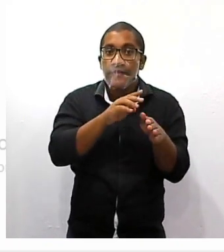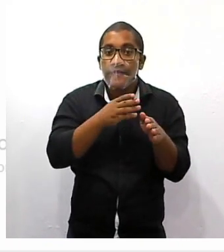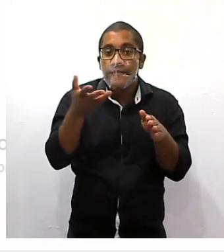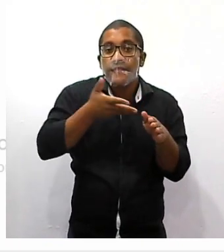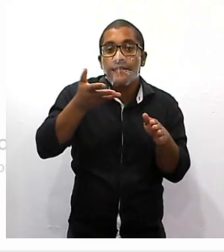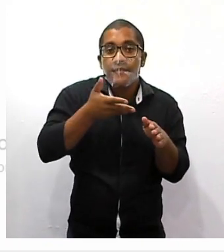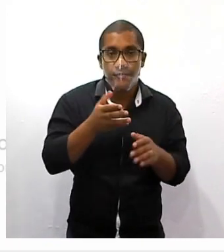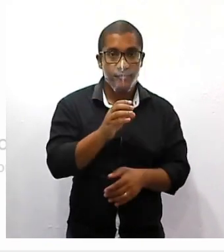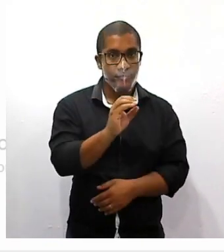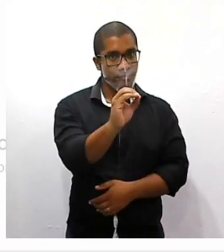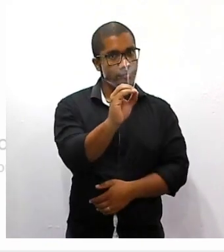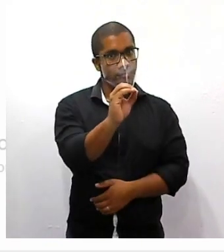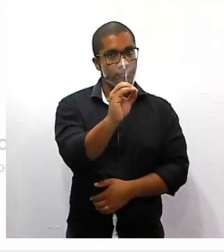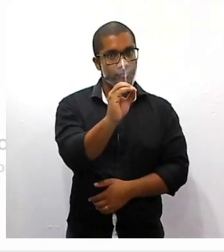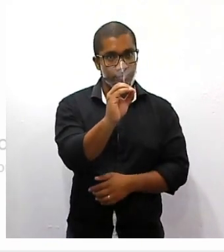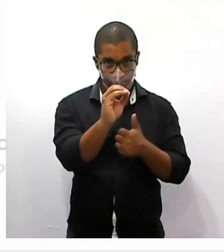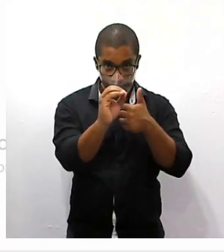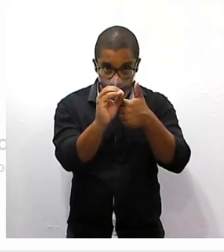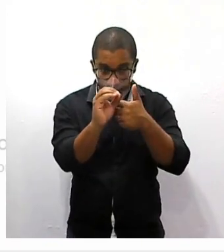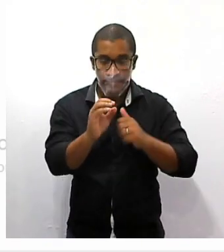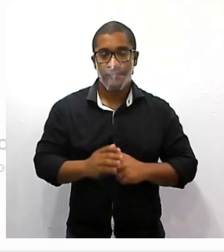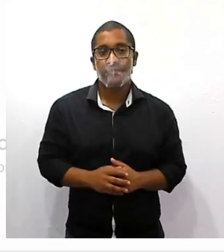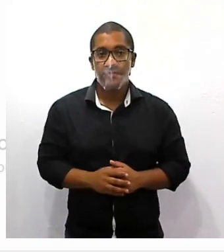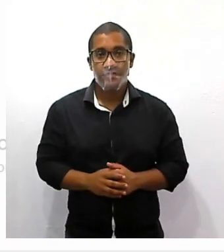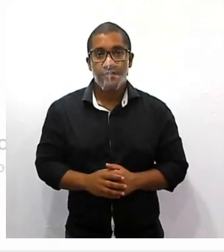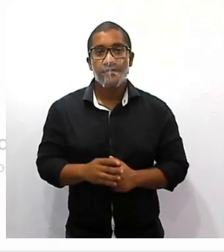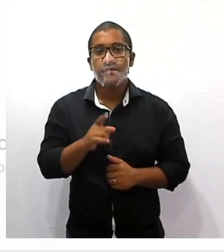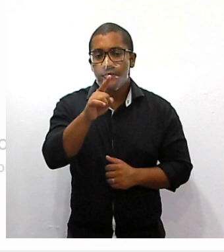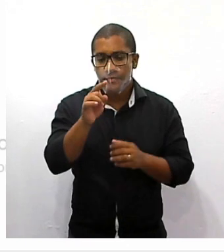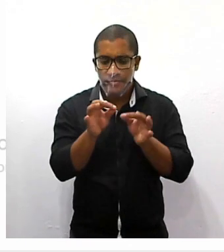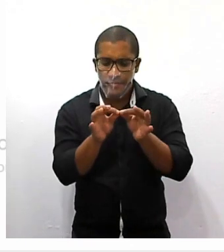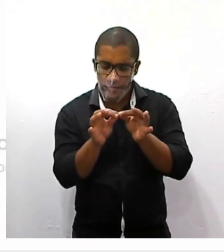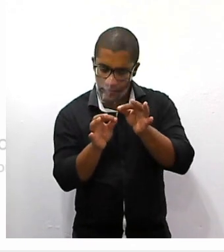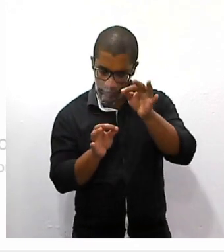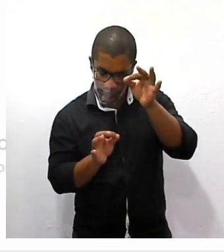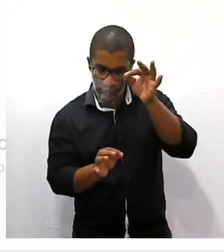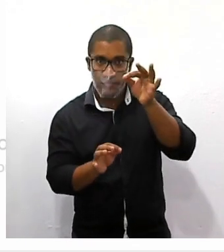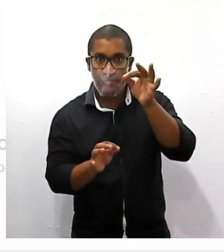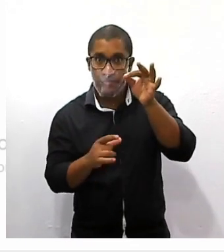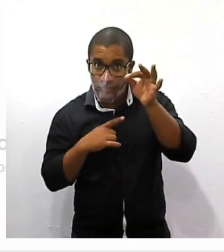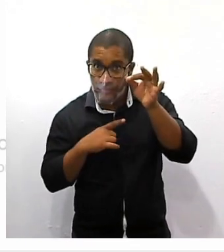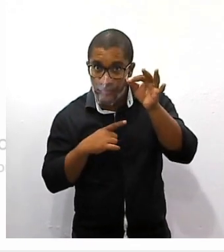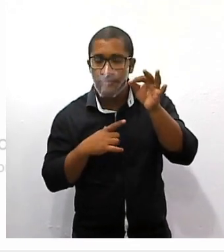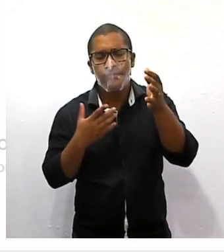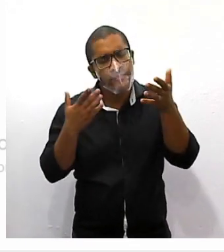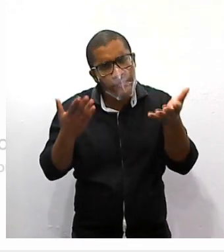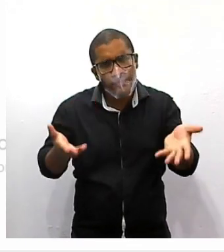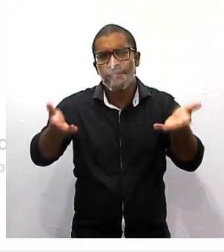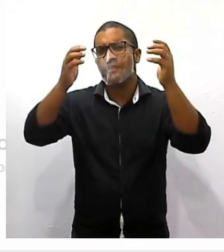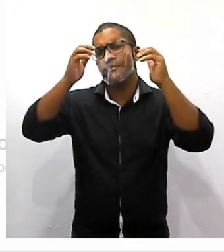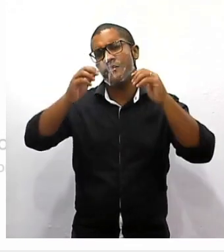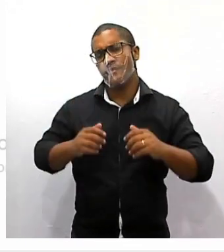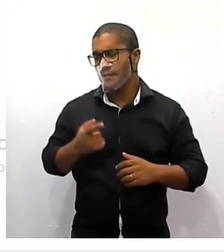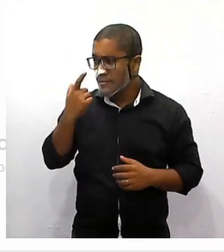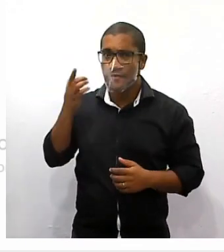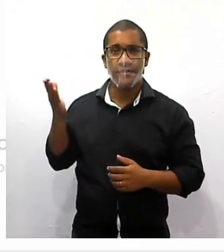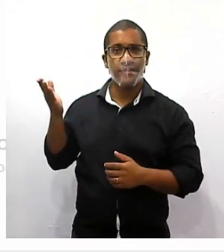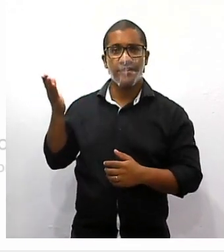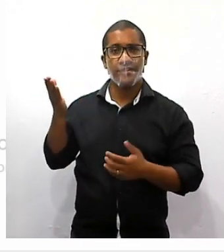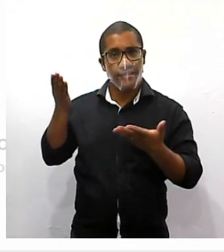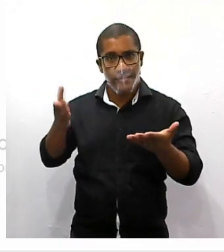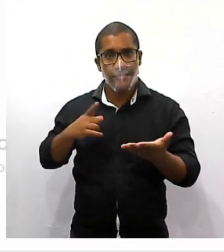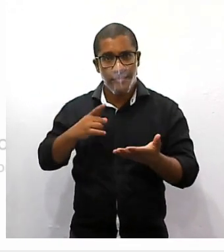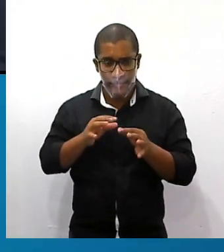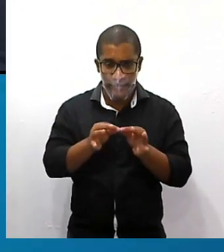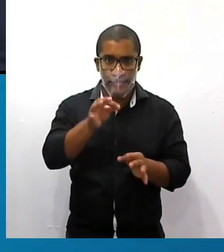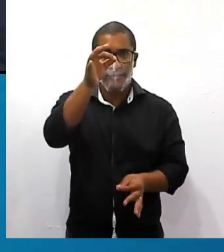não tem energia cinética. Segunda pergunta, ele está a uma altura do chão? Sim, ele está sim, pequeno gafanhoto, a uma altura